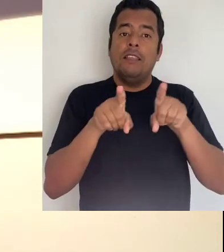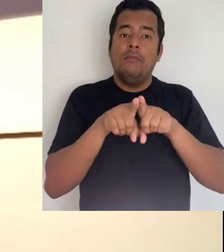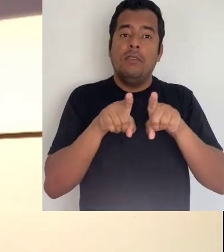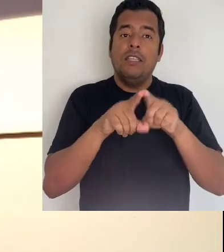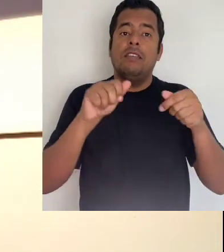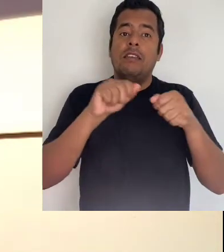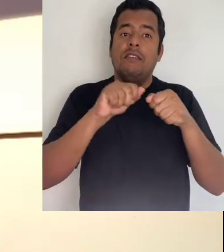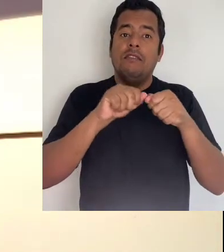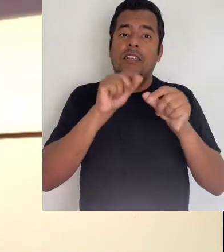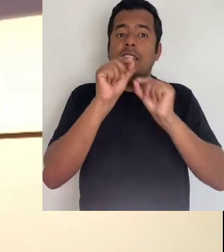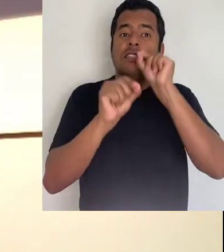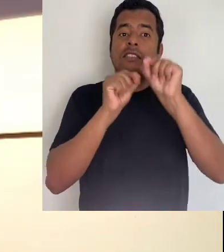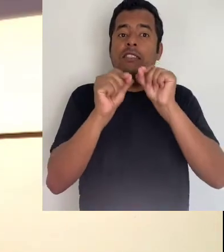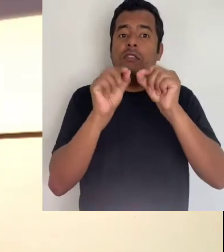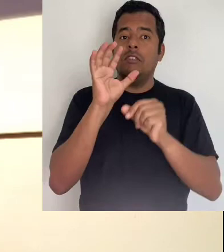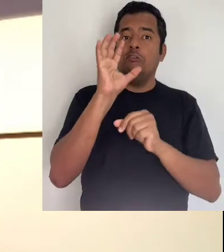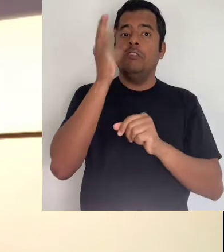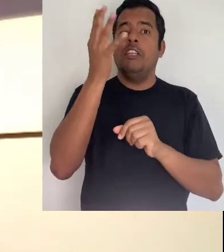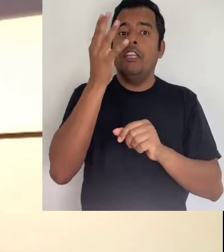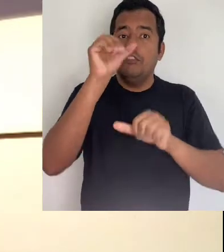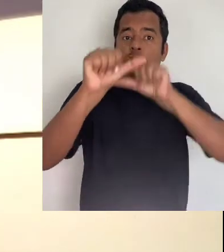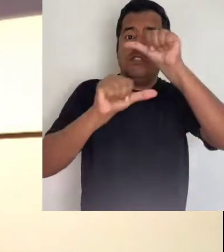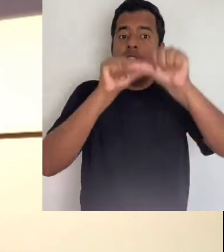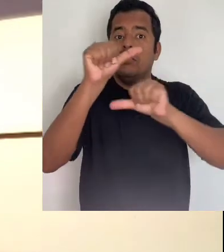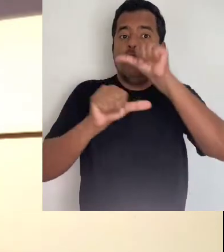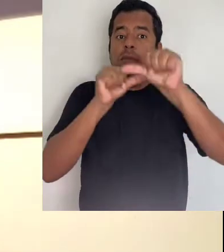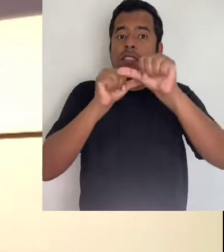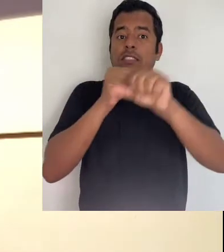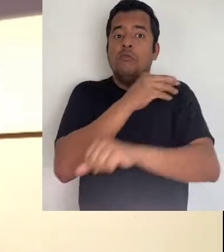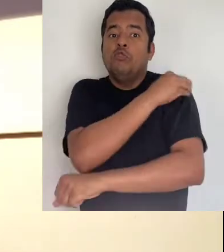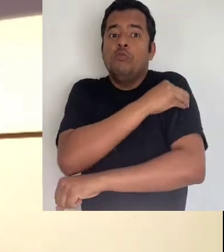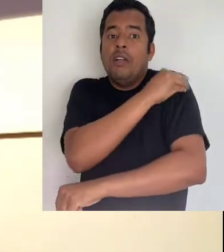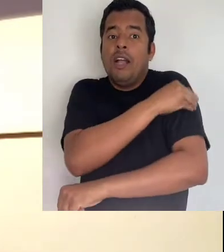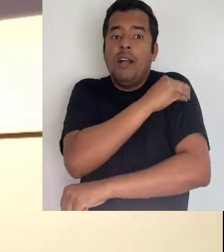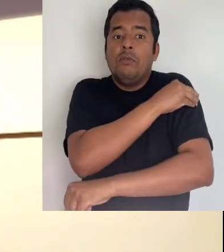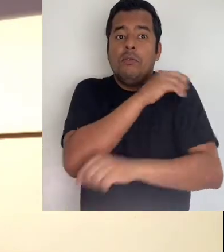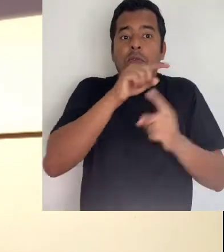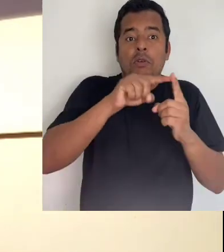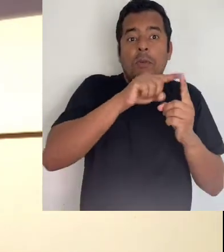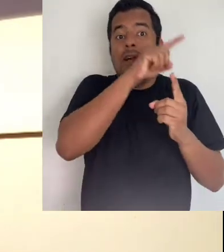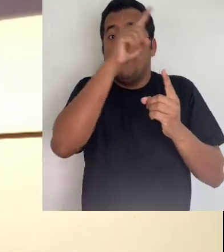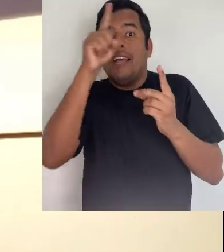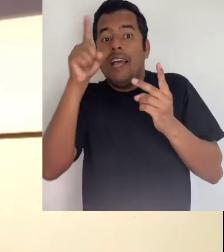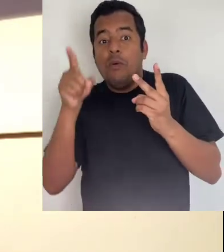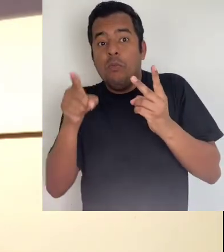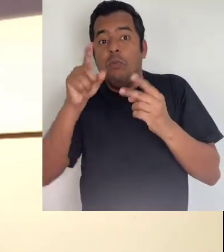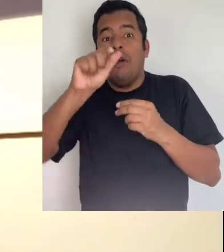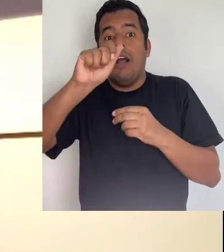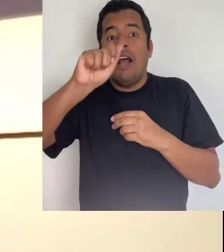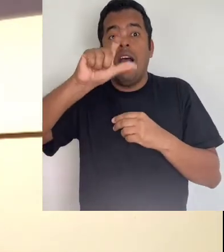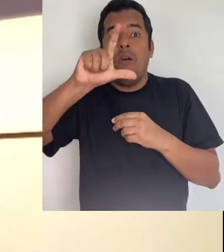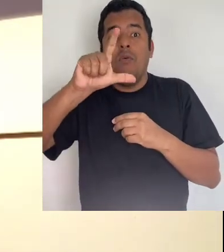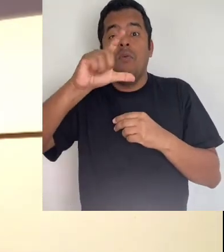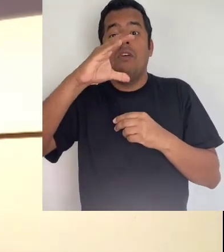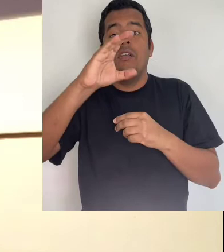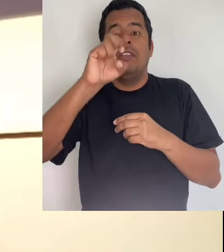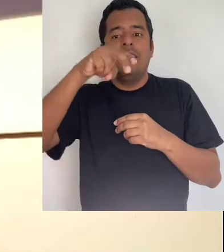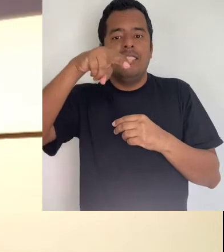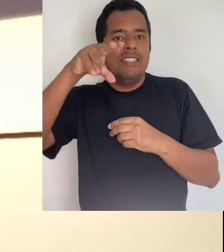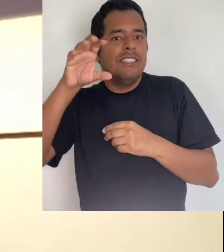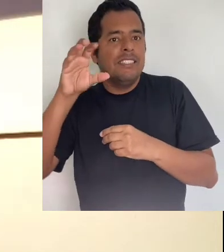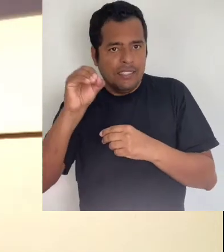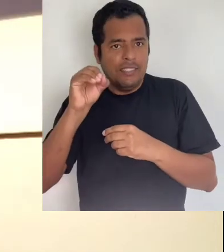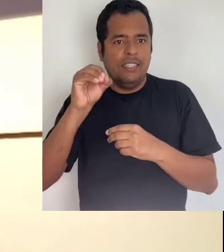E aí isso vai fazer com que ocorra uma transformação de um álcool para um